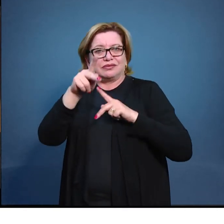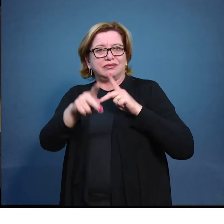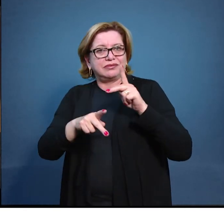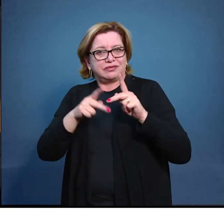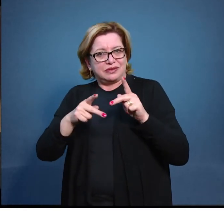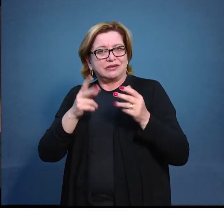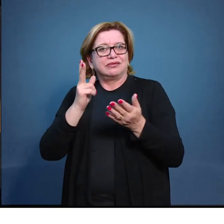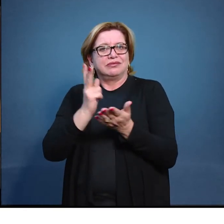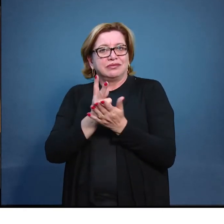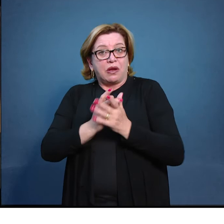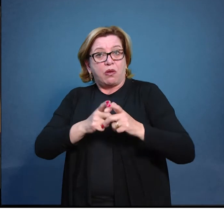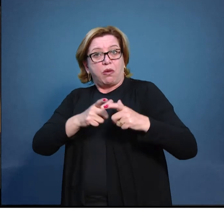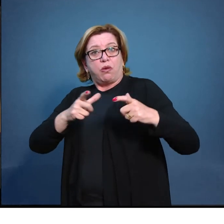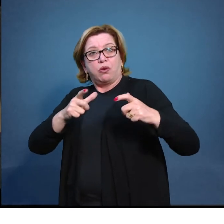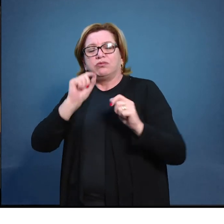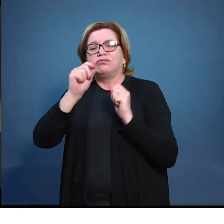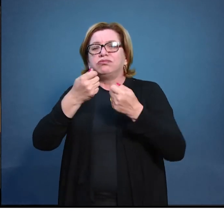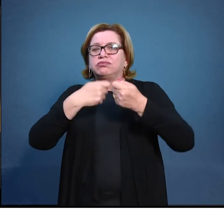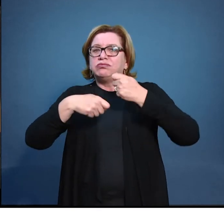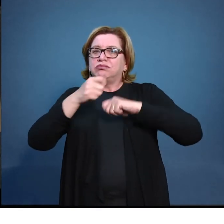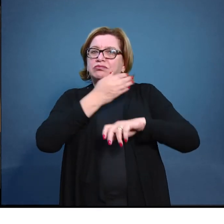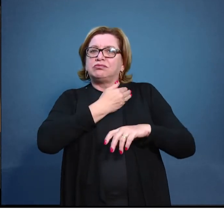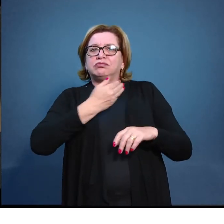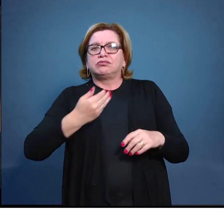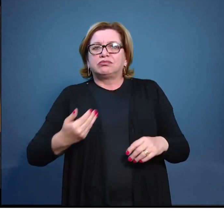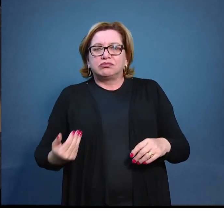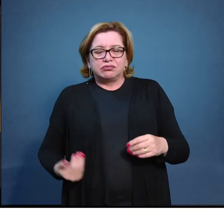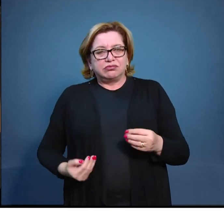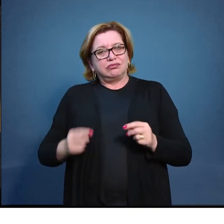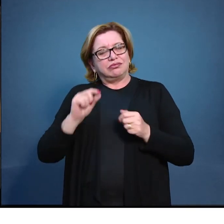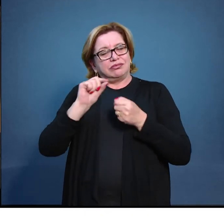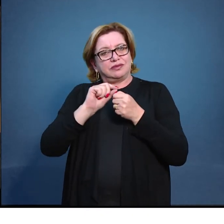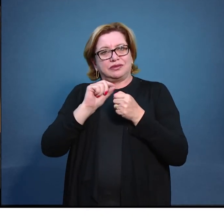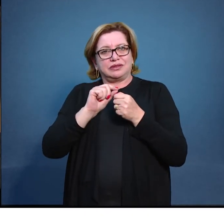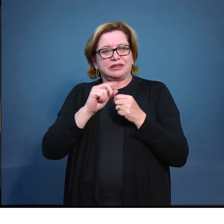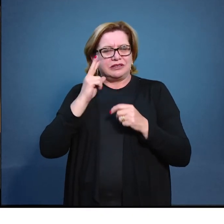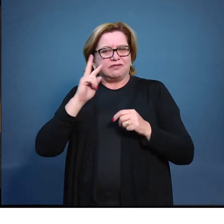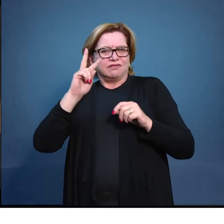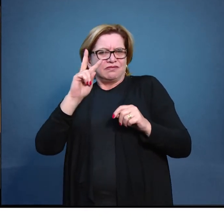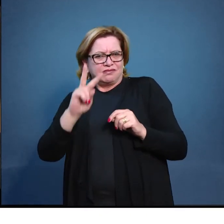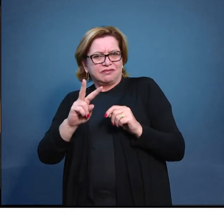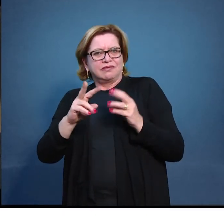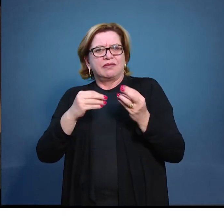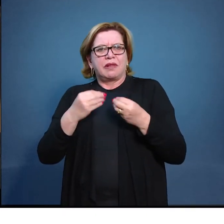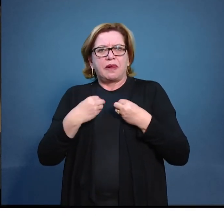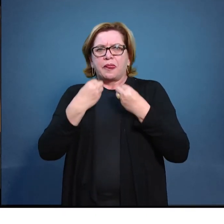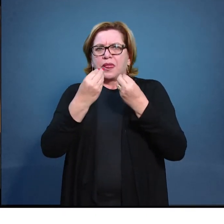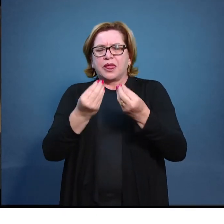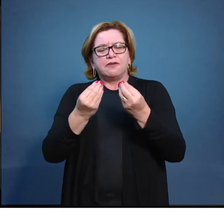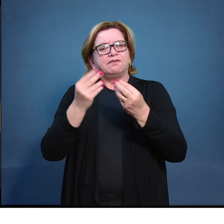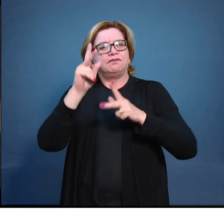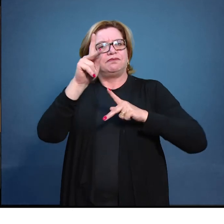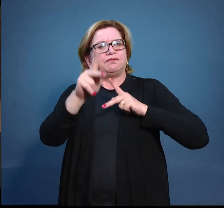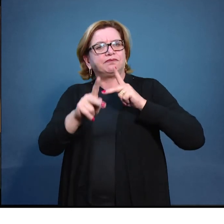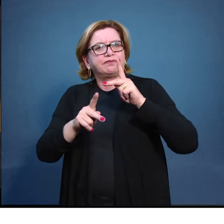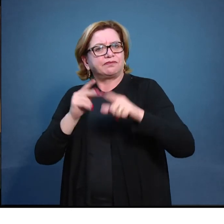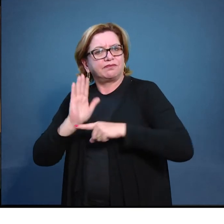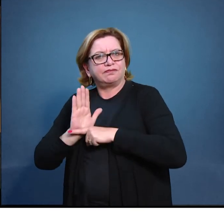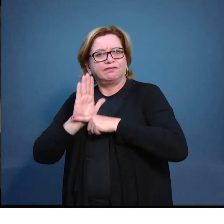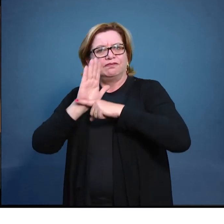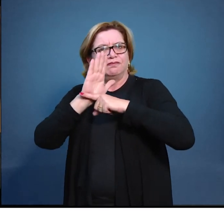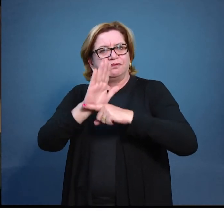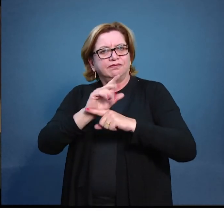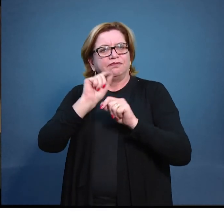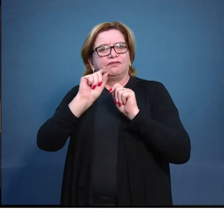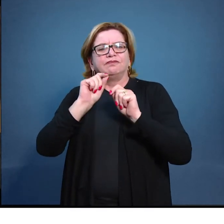é grande. E o que a administração pública faz? Ela confere a essa população o atendimento